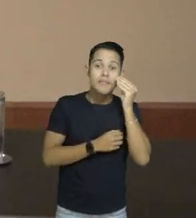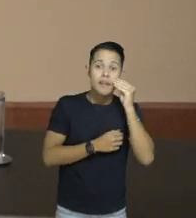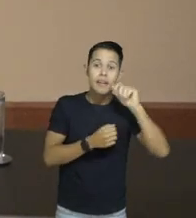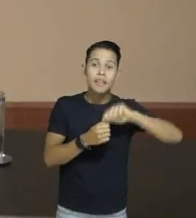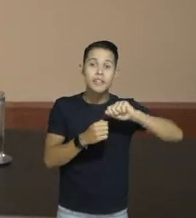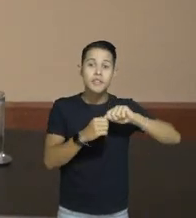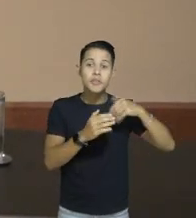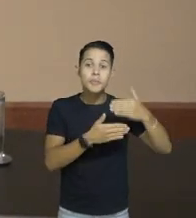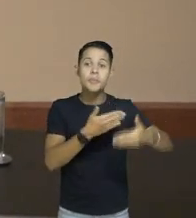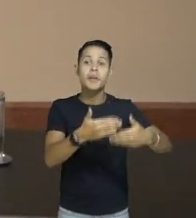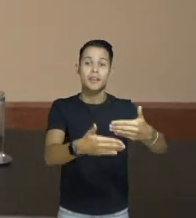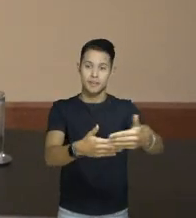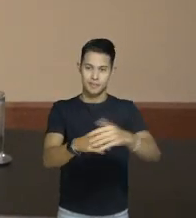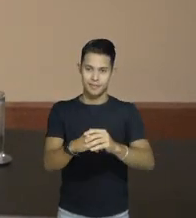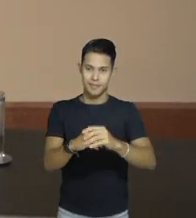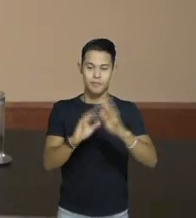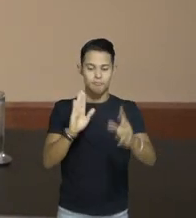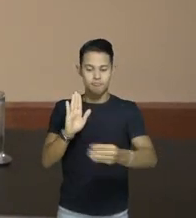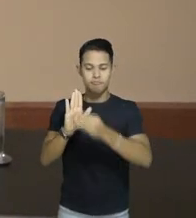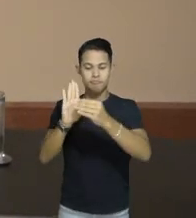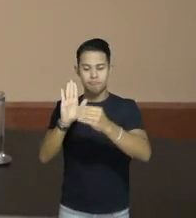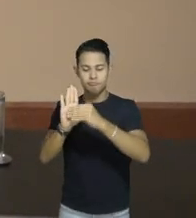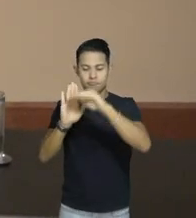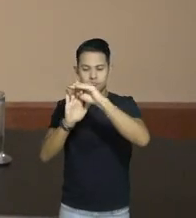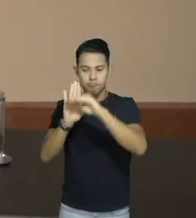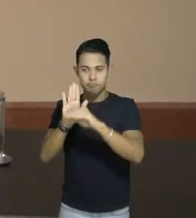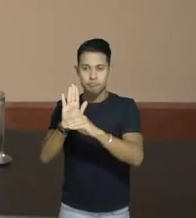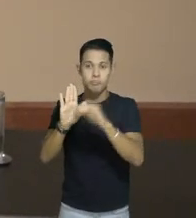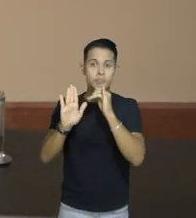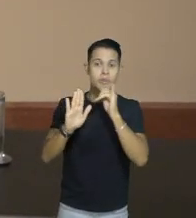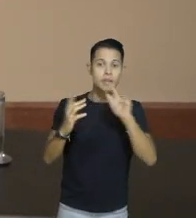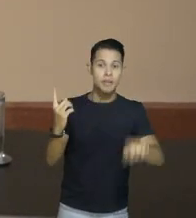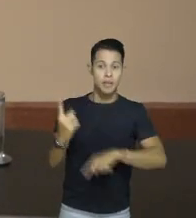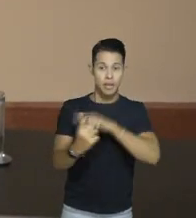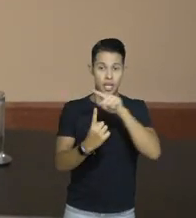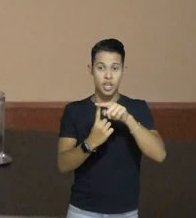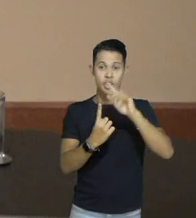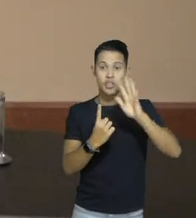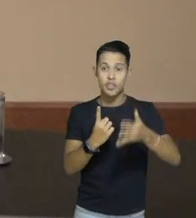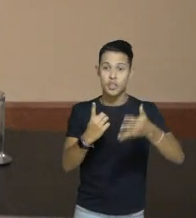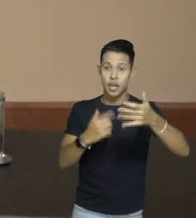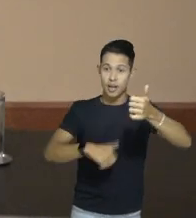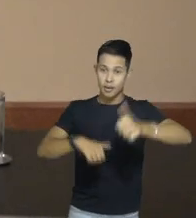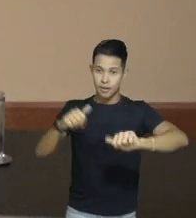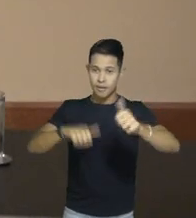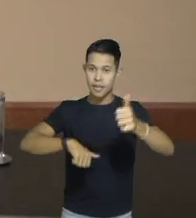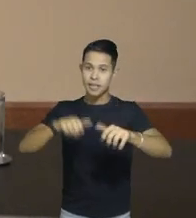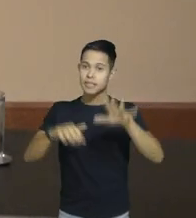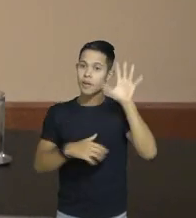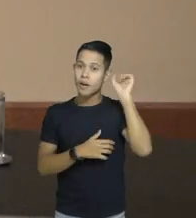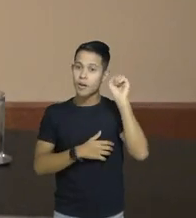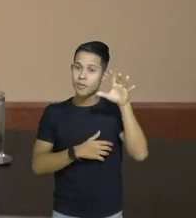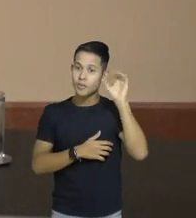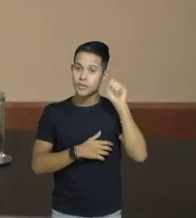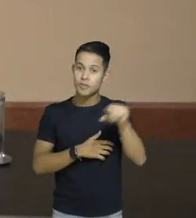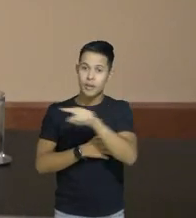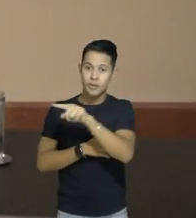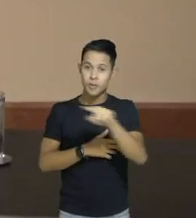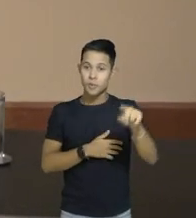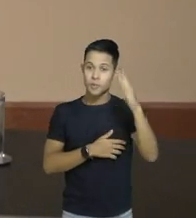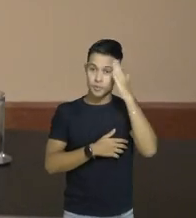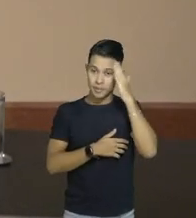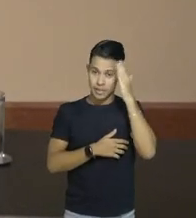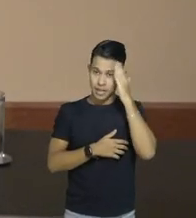os sinais que tem que estar ali pontualmente, né? Primeiro, se ele já fez uma avaliação auditiva e você sabe que ele fez, você até pode colocar,